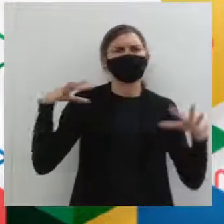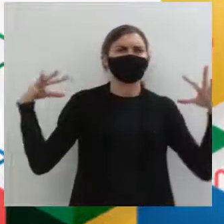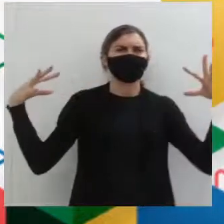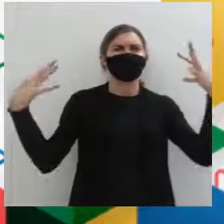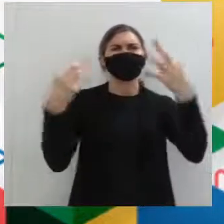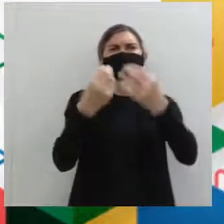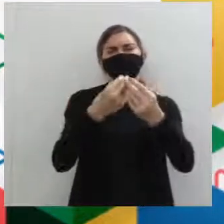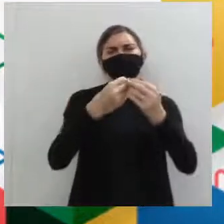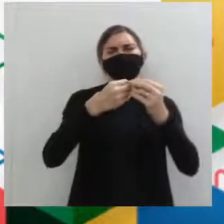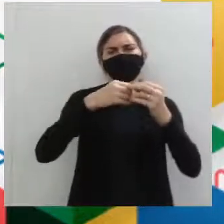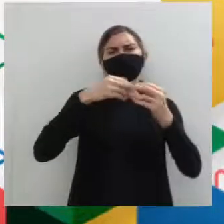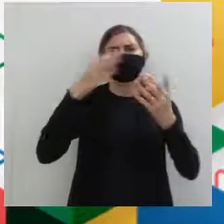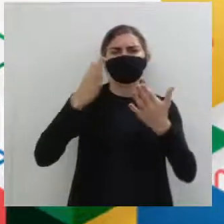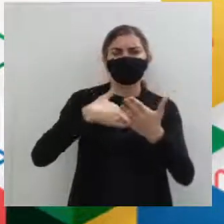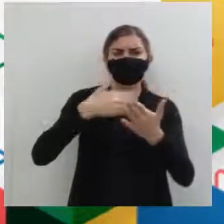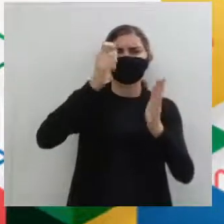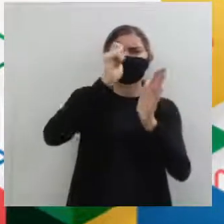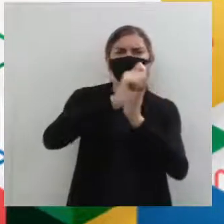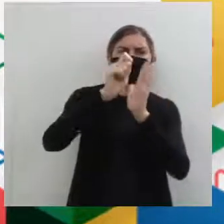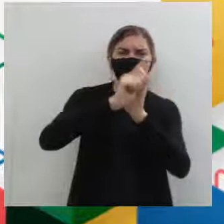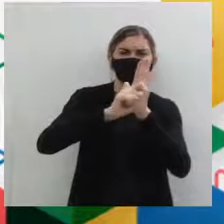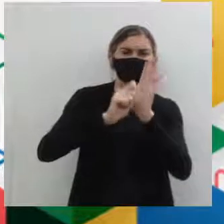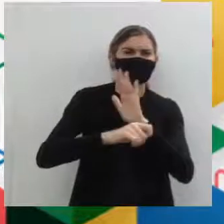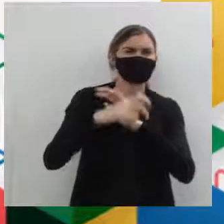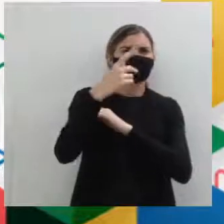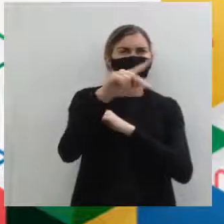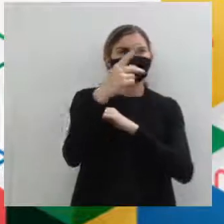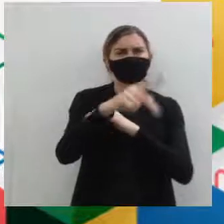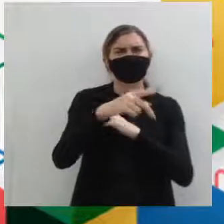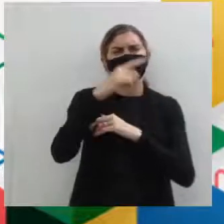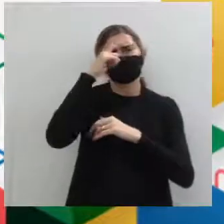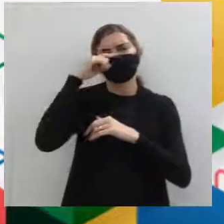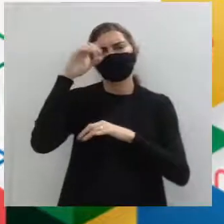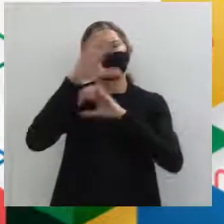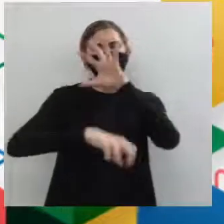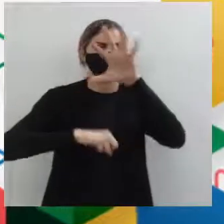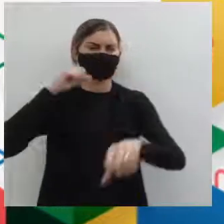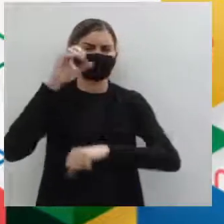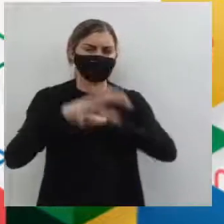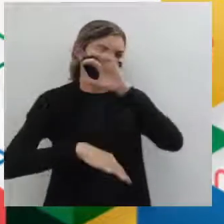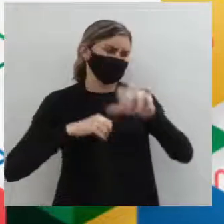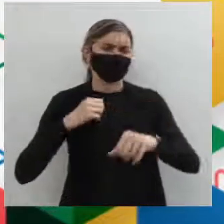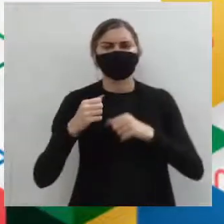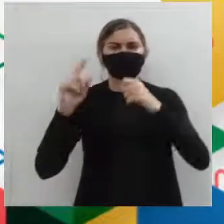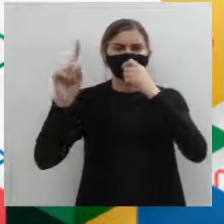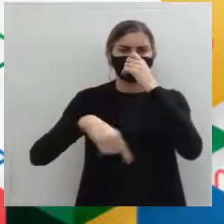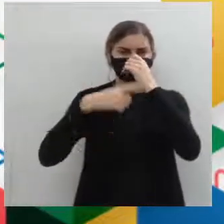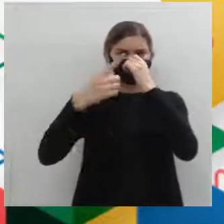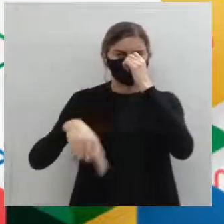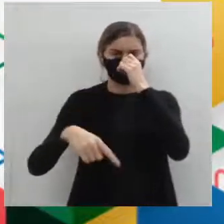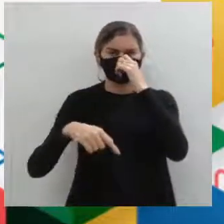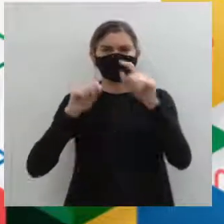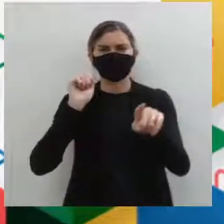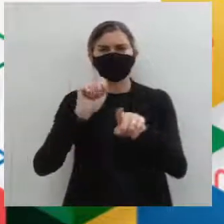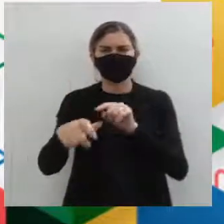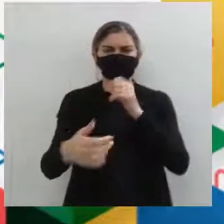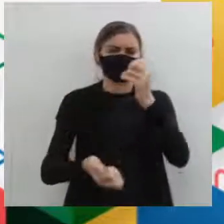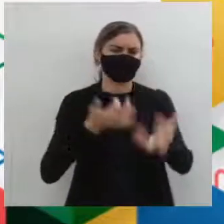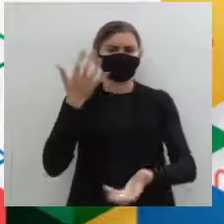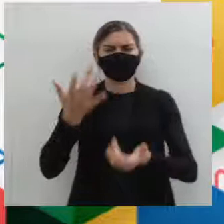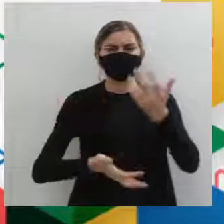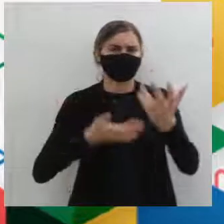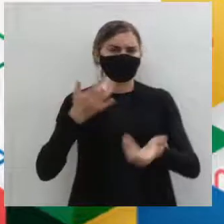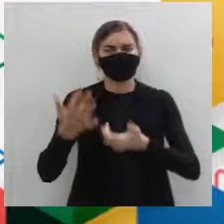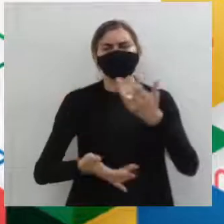as suas obras, tudo que foi escrito por ele, fosse descontinuada e fosse